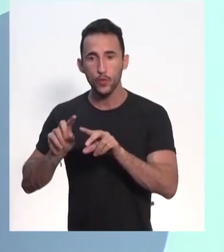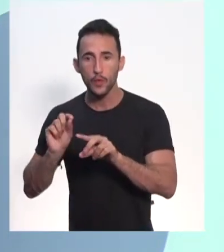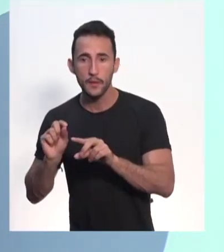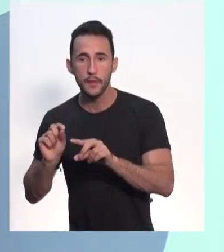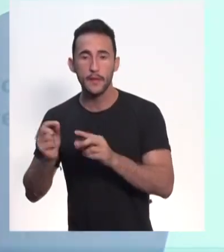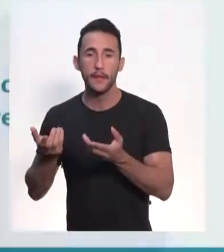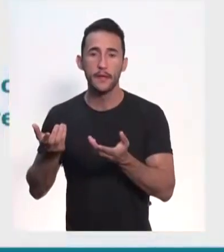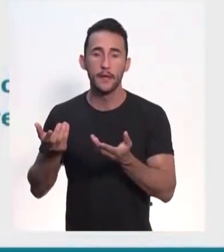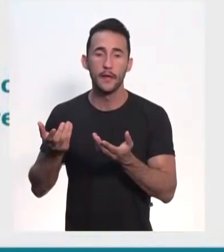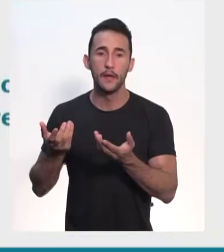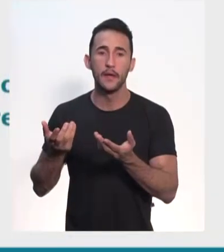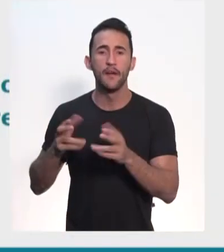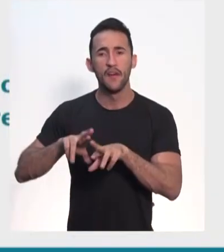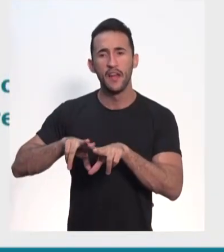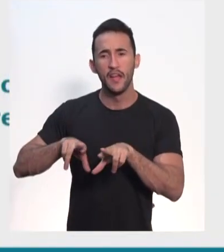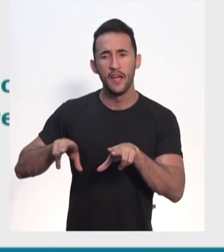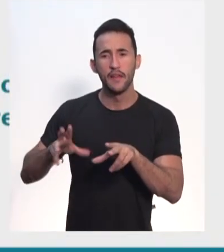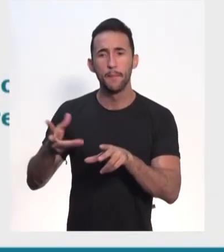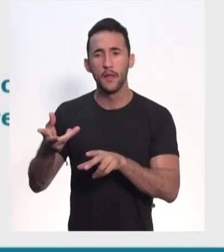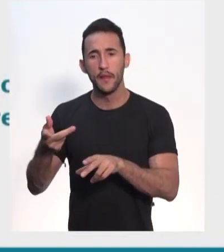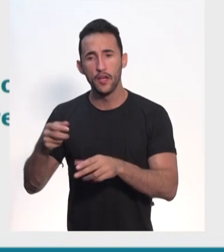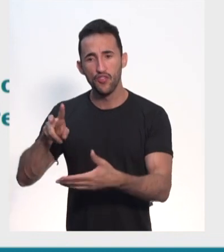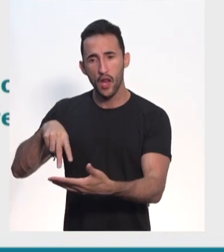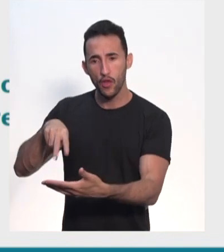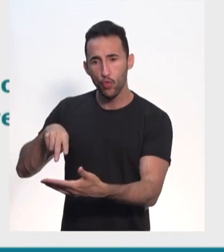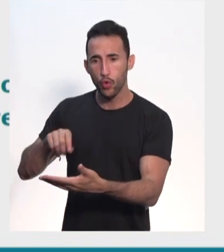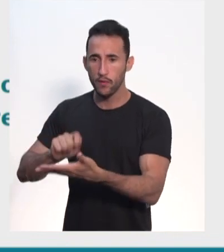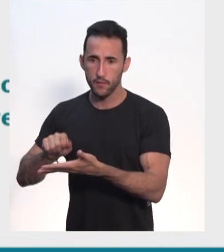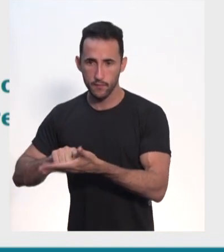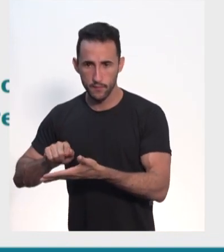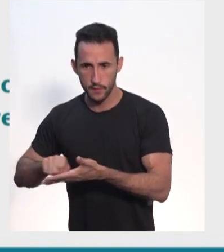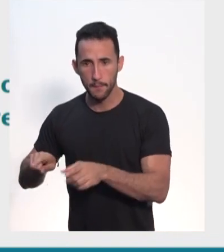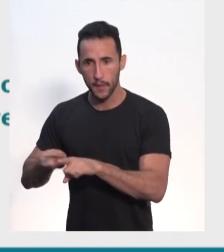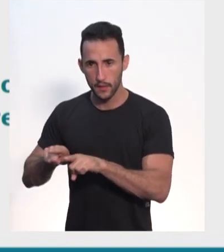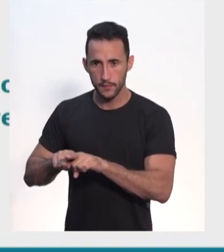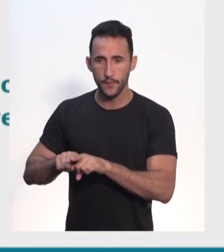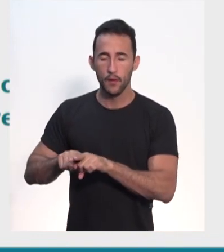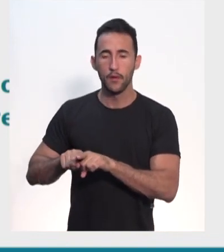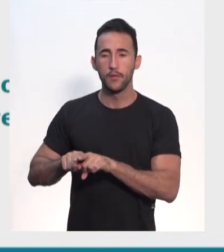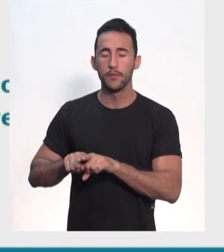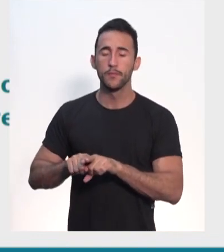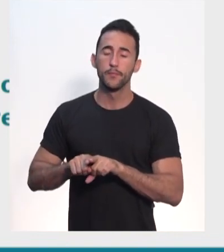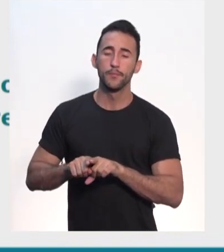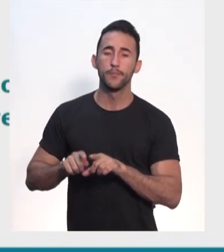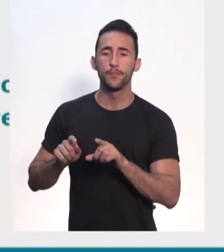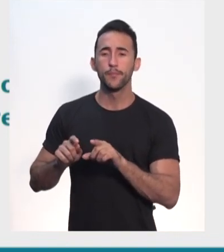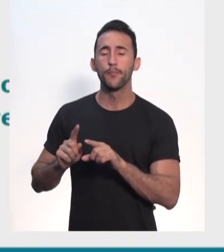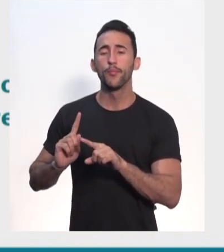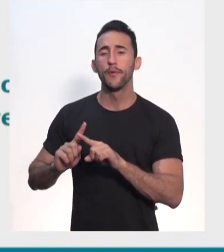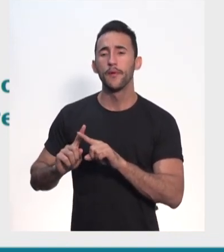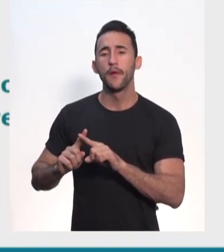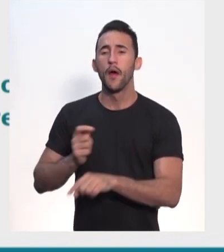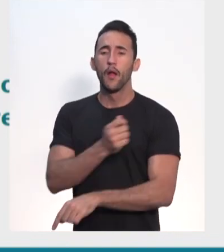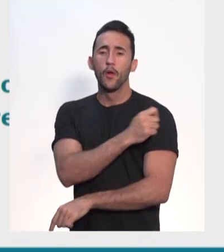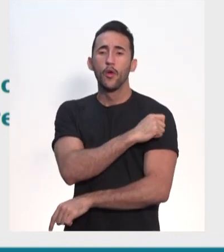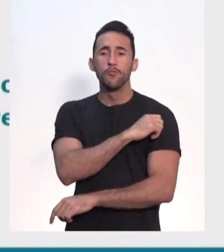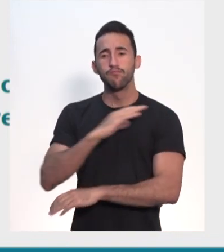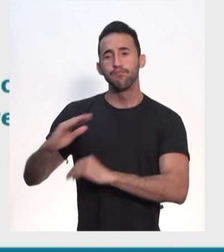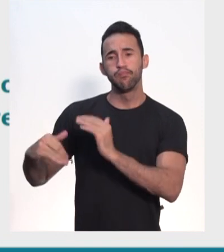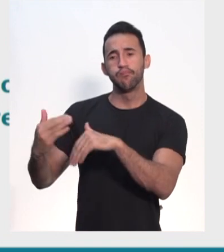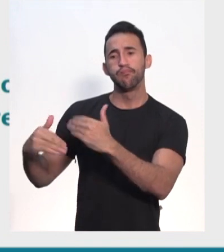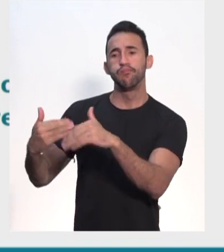em consonância com até outros países que aprendem inglês como língua estrangeira, o conceito